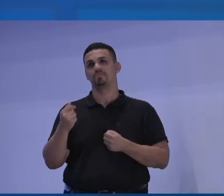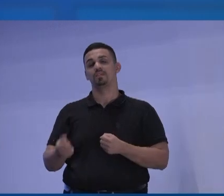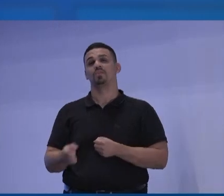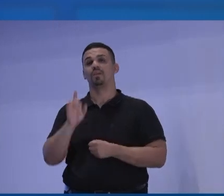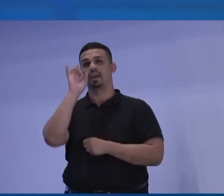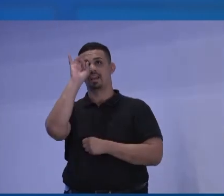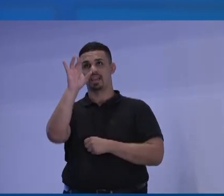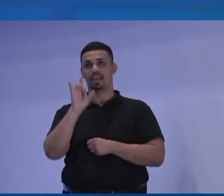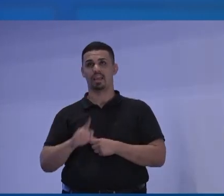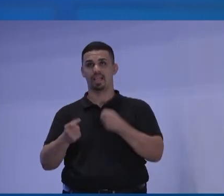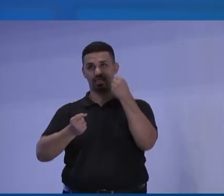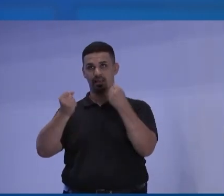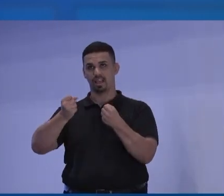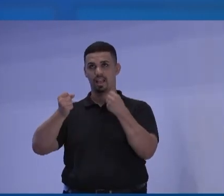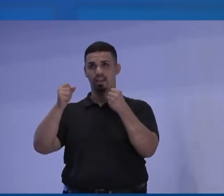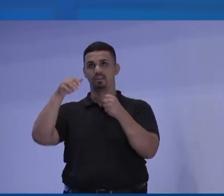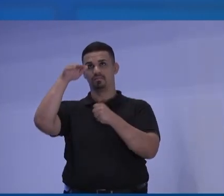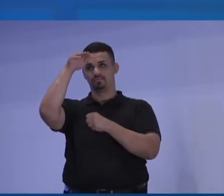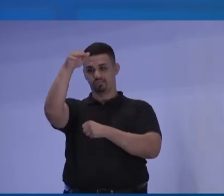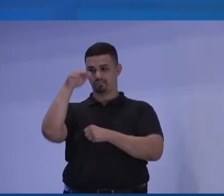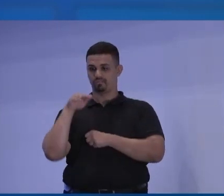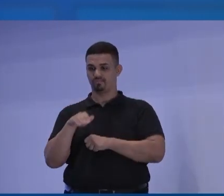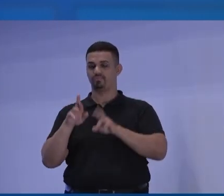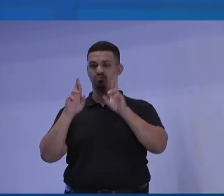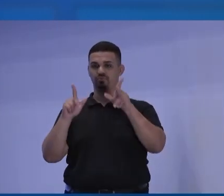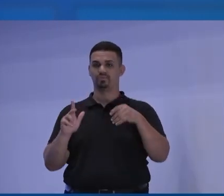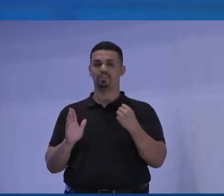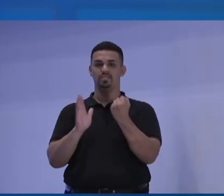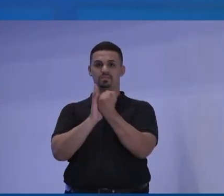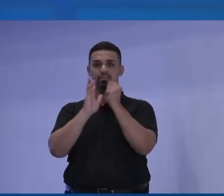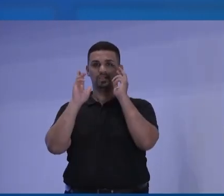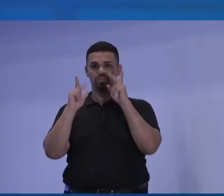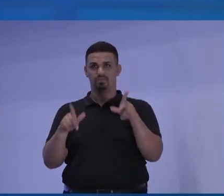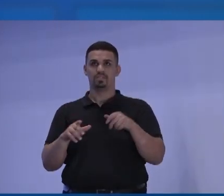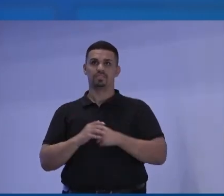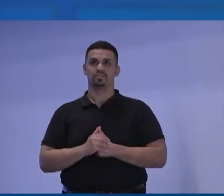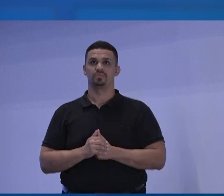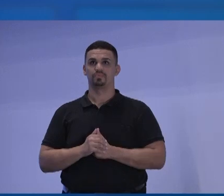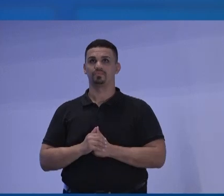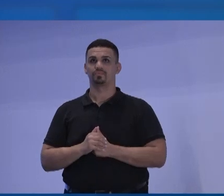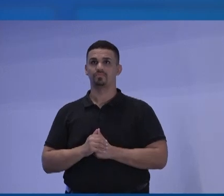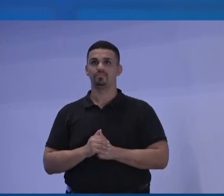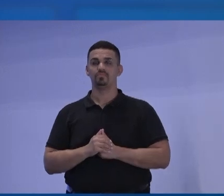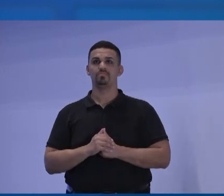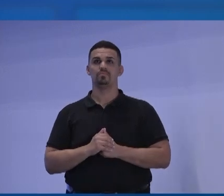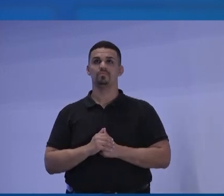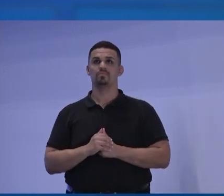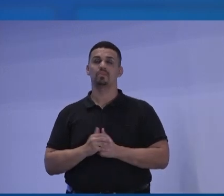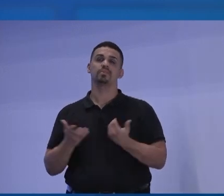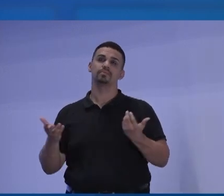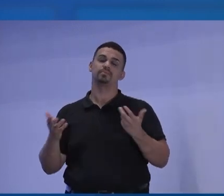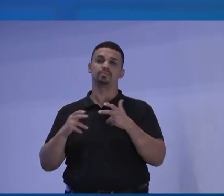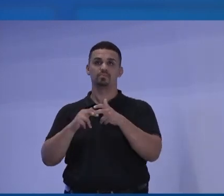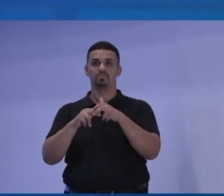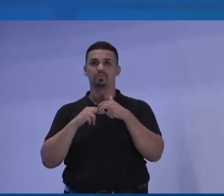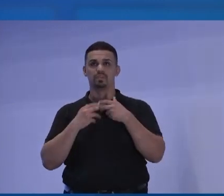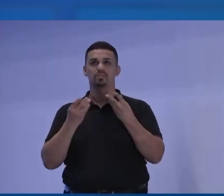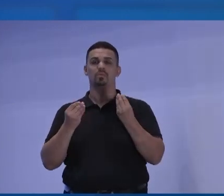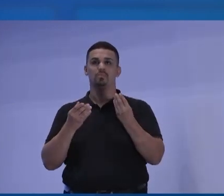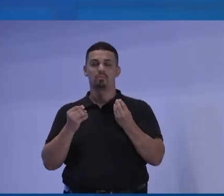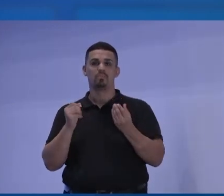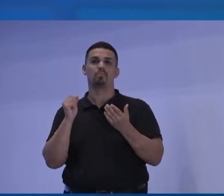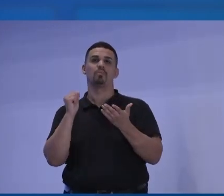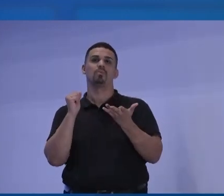carro tem o seu potencial e sua marca diferença nesse caso. E, diante de tantas lesões, de